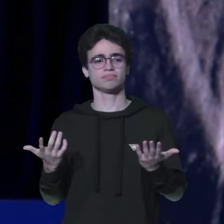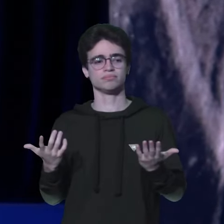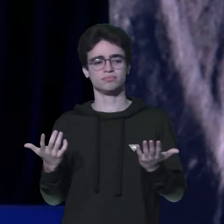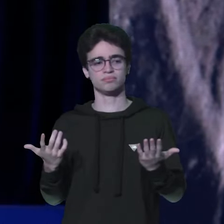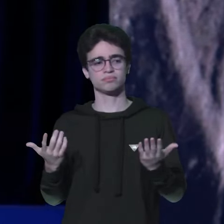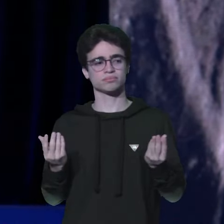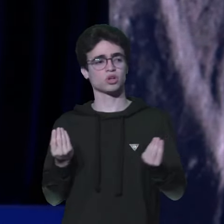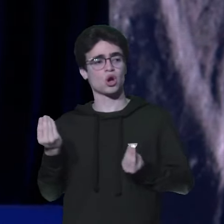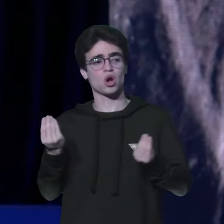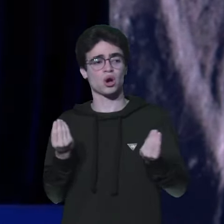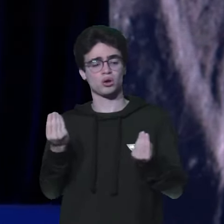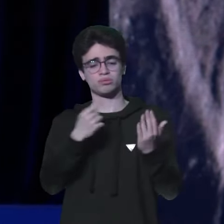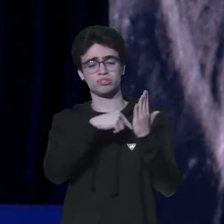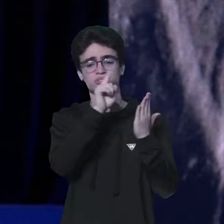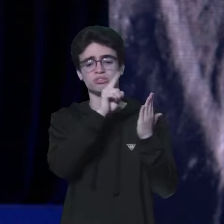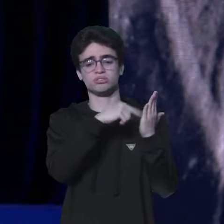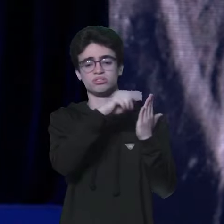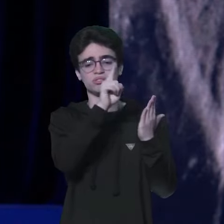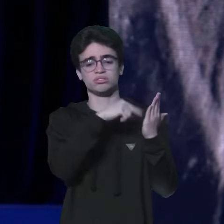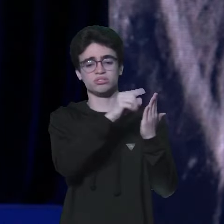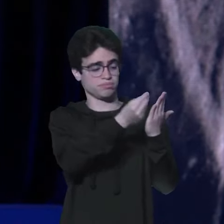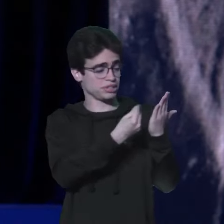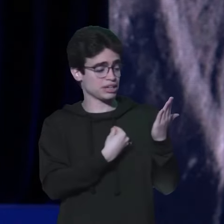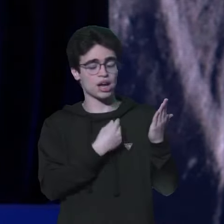o que que eles fazem com você?